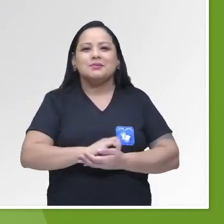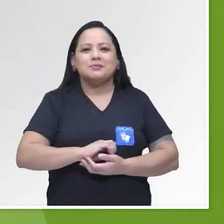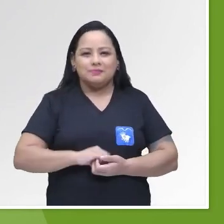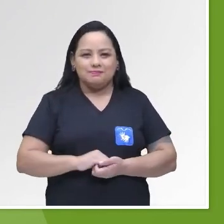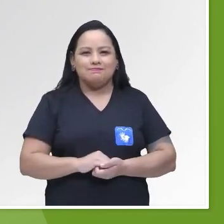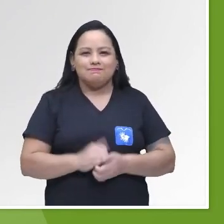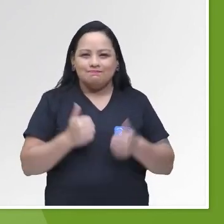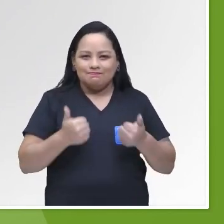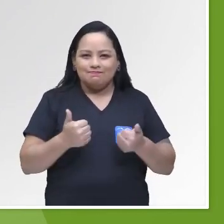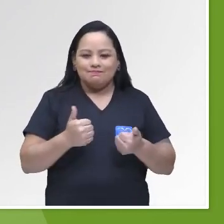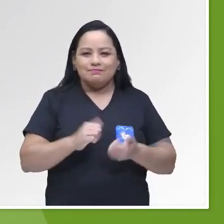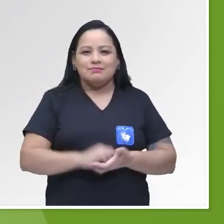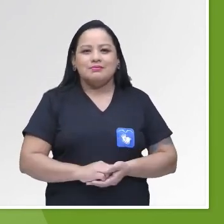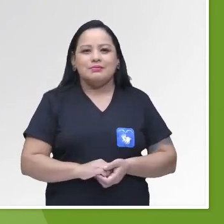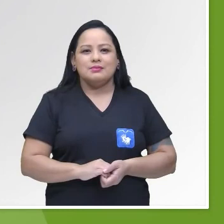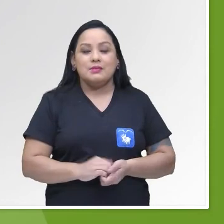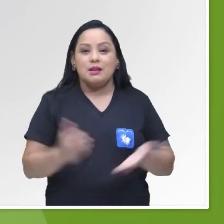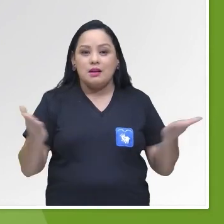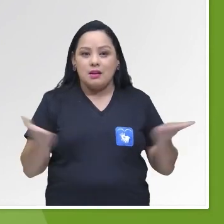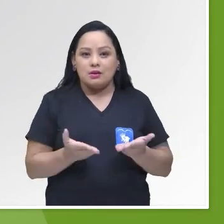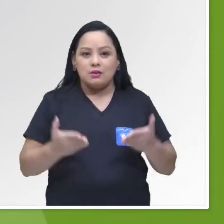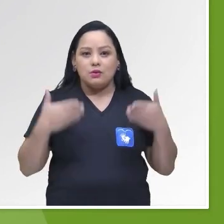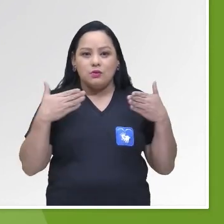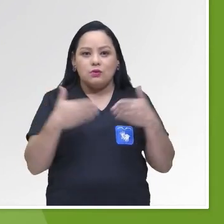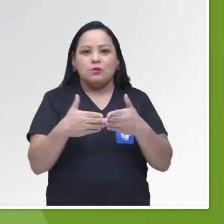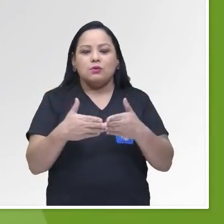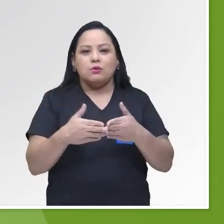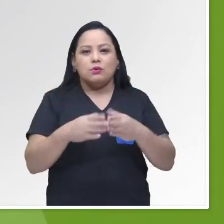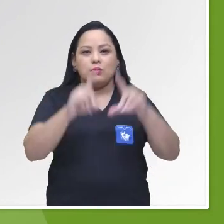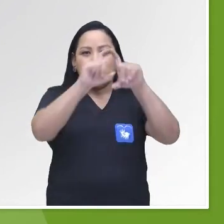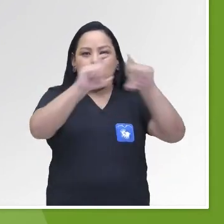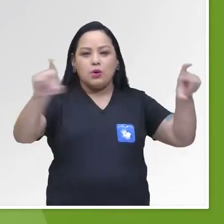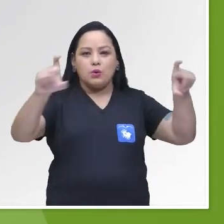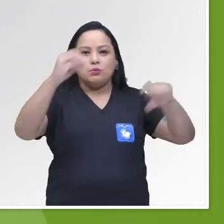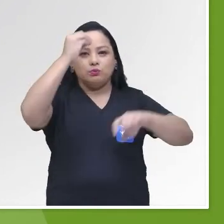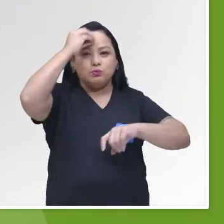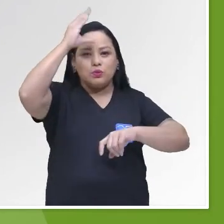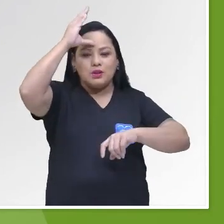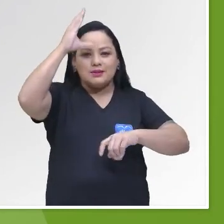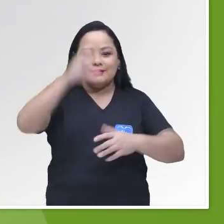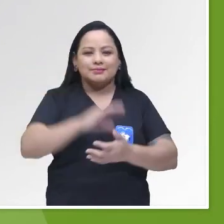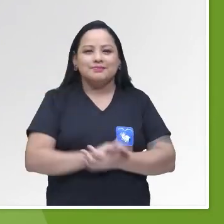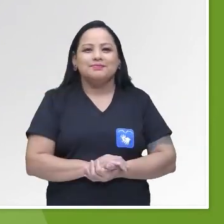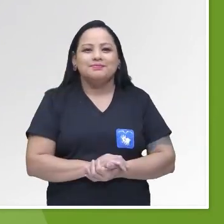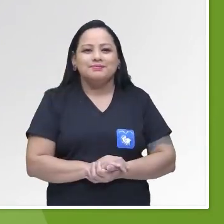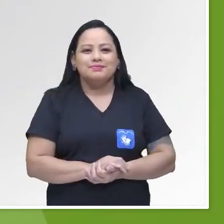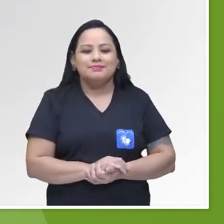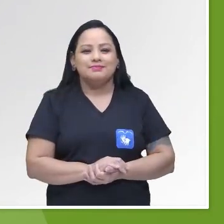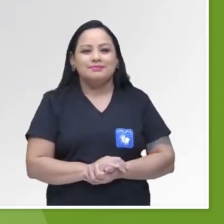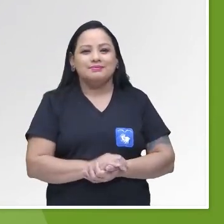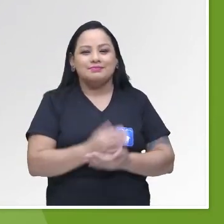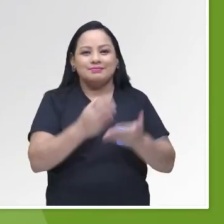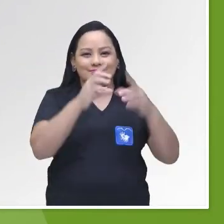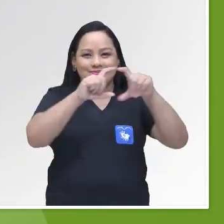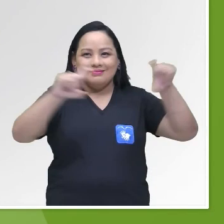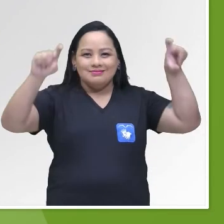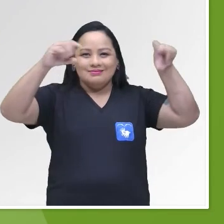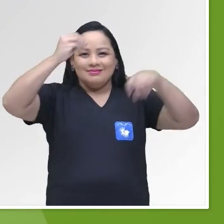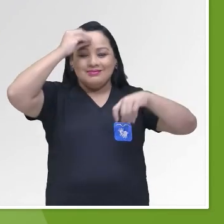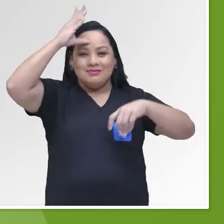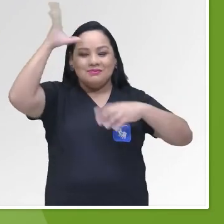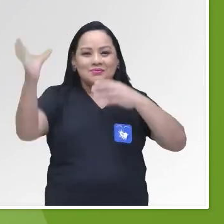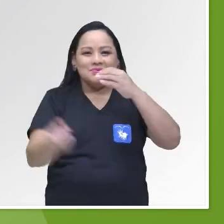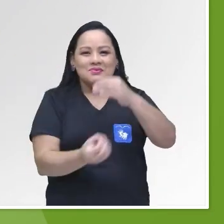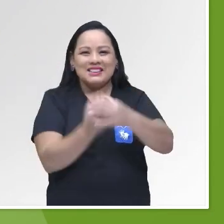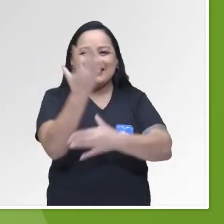exercícios, tá bom? Então, vamos agora para o nosso varal do conhecimento. Então, o varal do conhecimento, ele foi